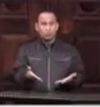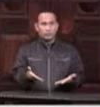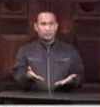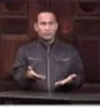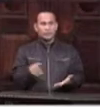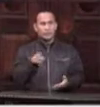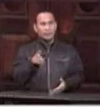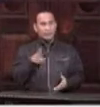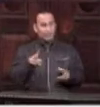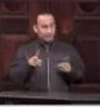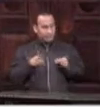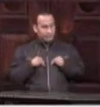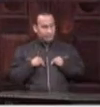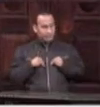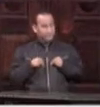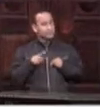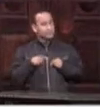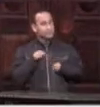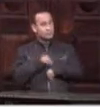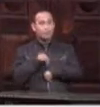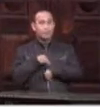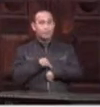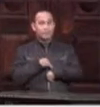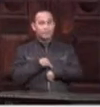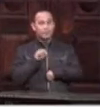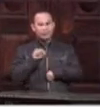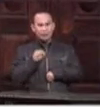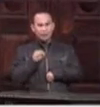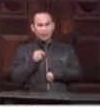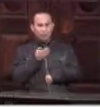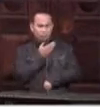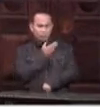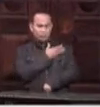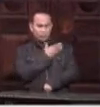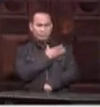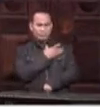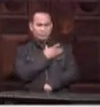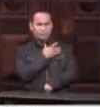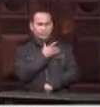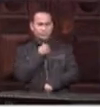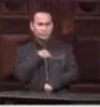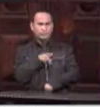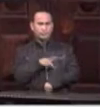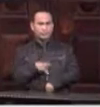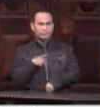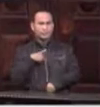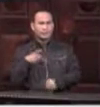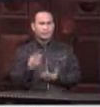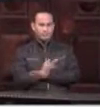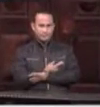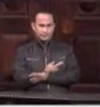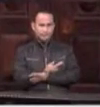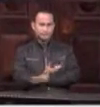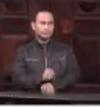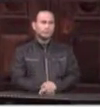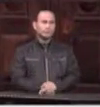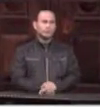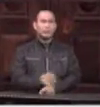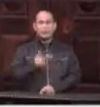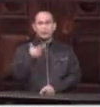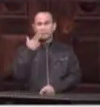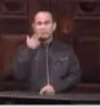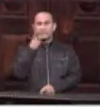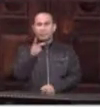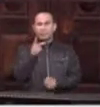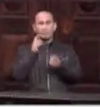são herança desse período onde o racismo no nosso país era institucionalizado. E aí, eu quero entrar num debate